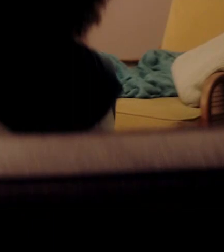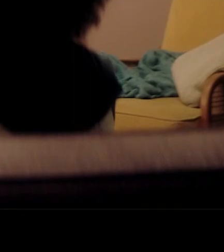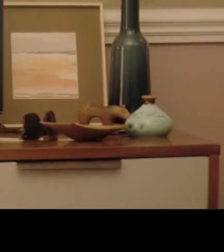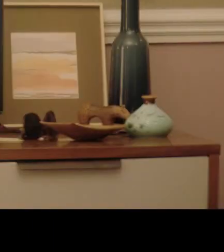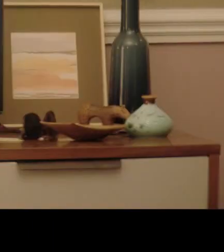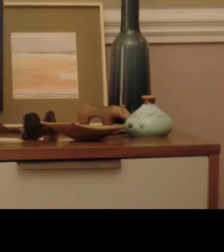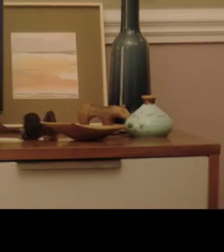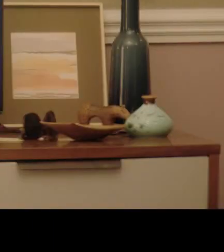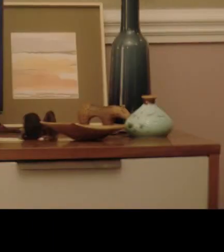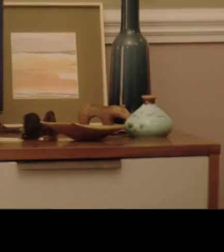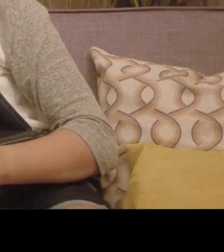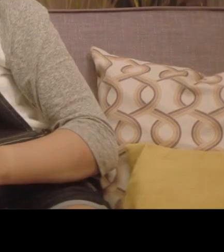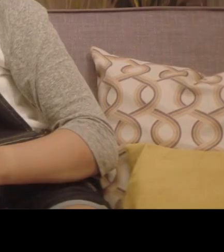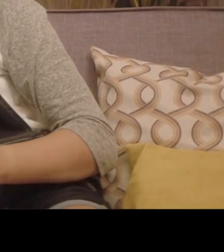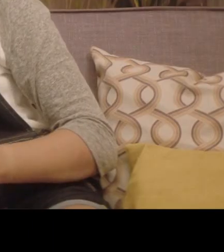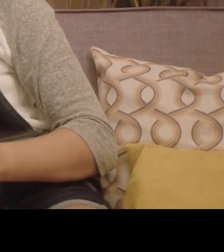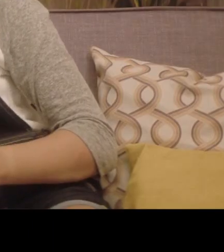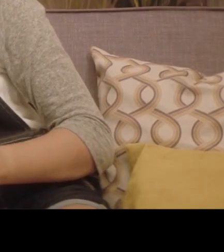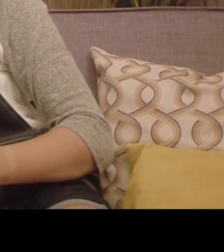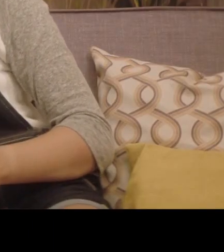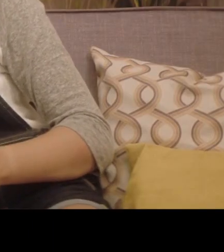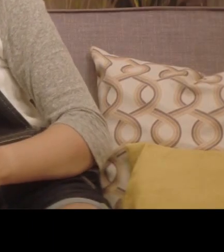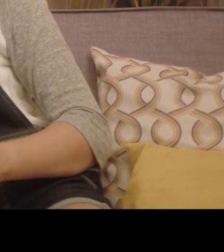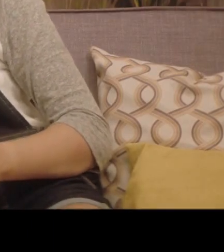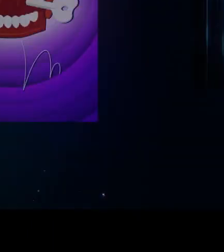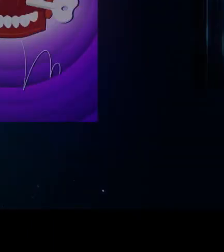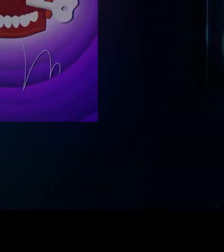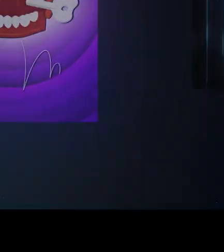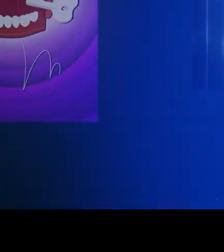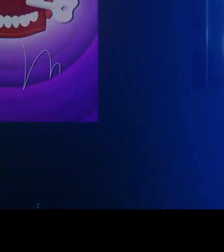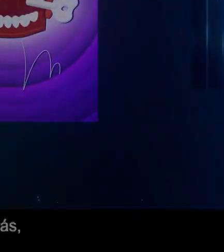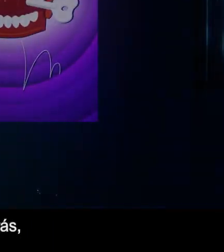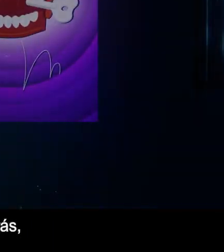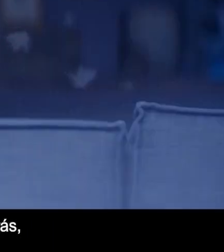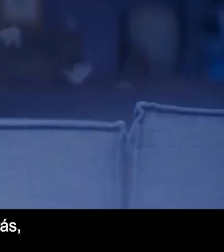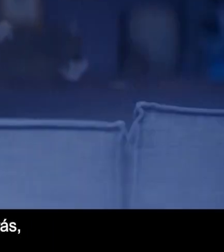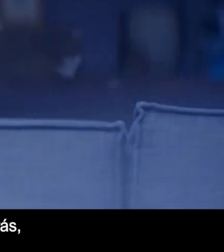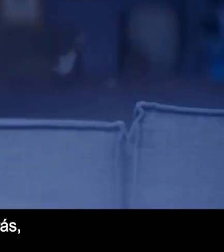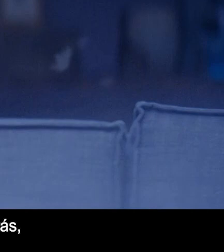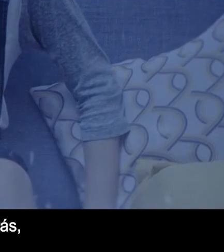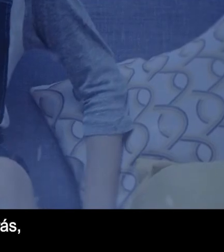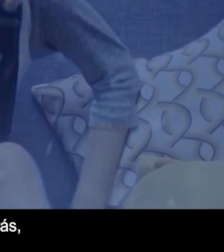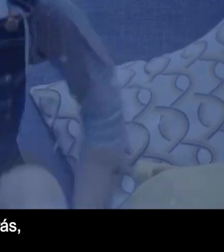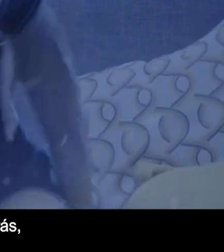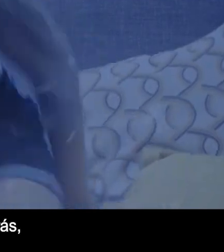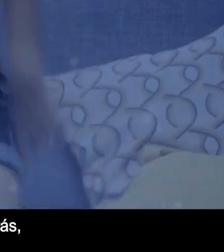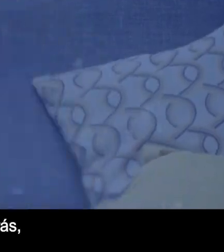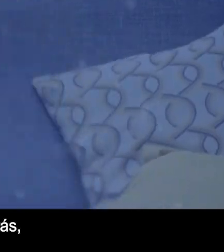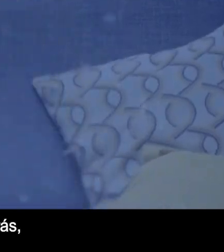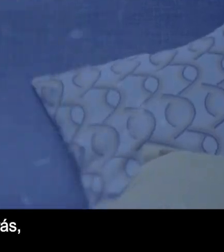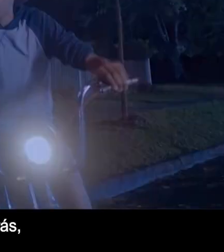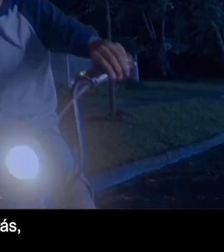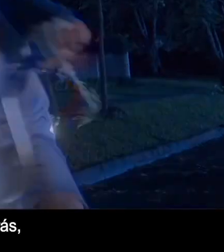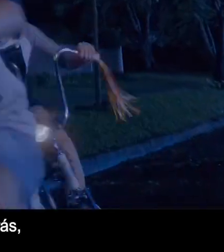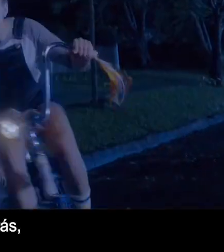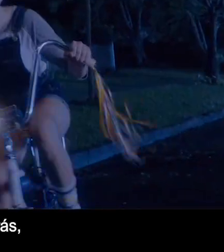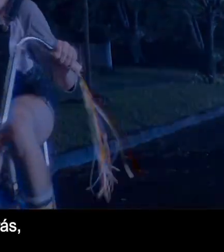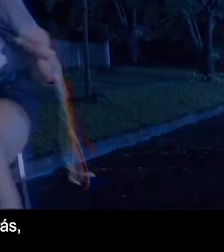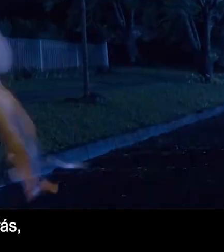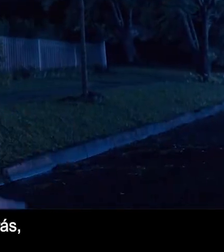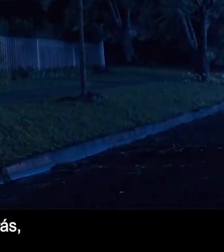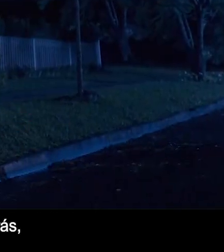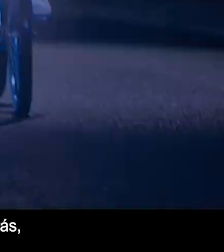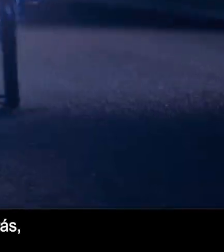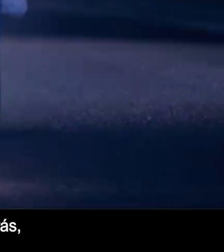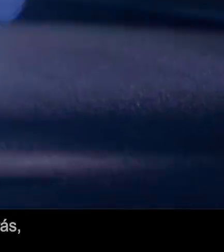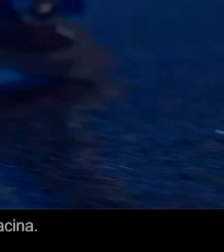A segunda temporada de vacinação já começou. Por isso, se você já tomou a primeira dose da vacina HPV